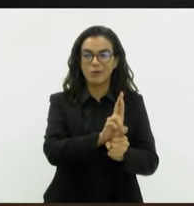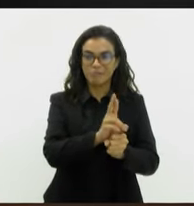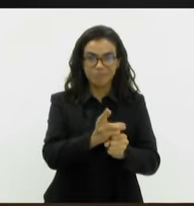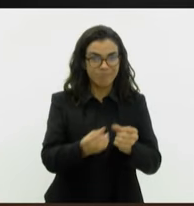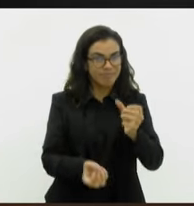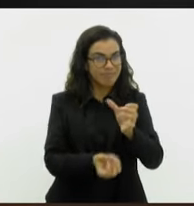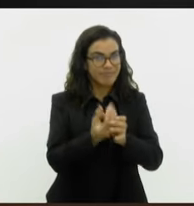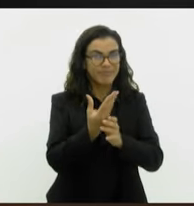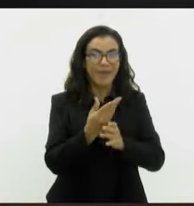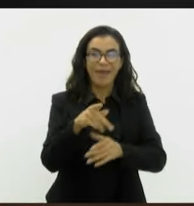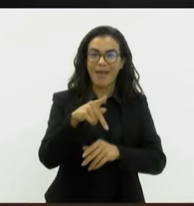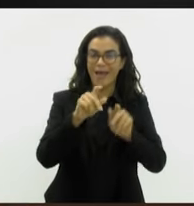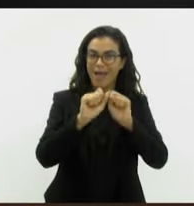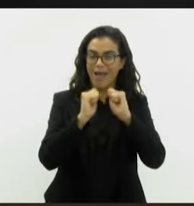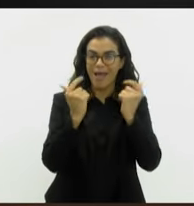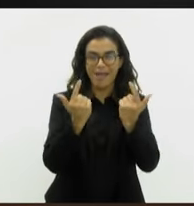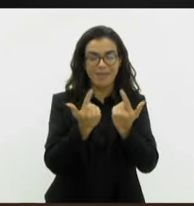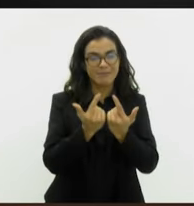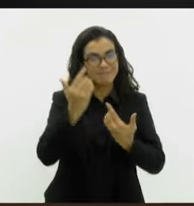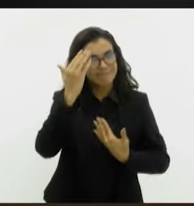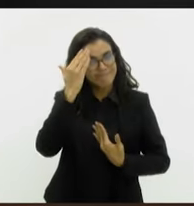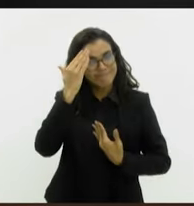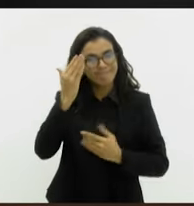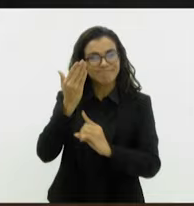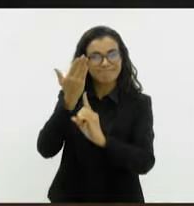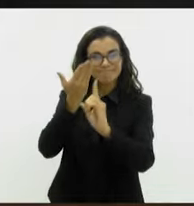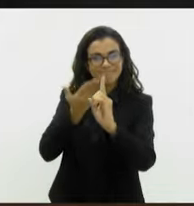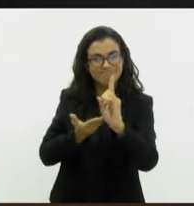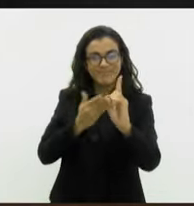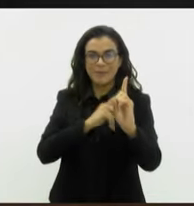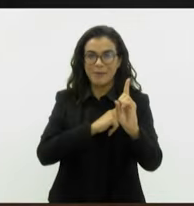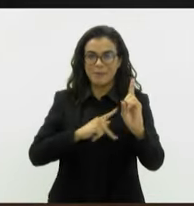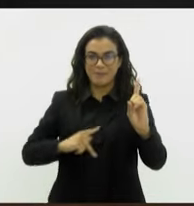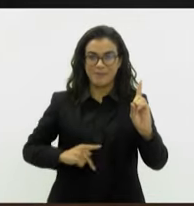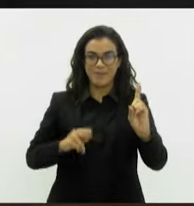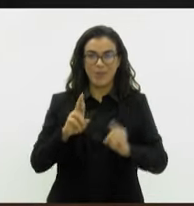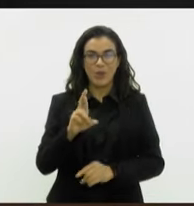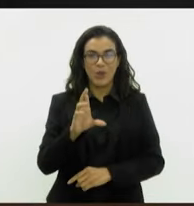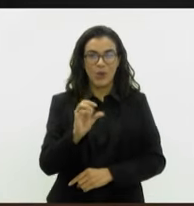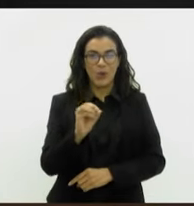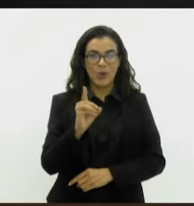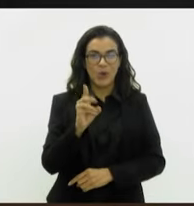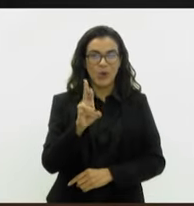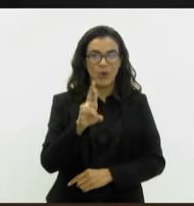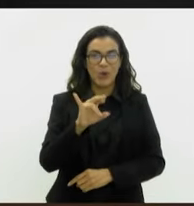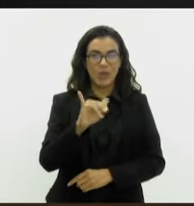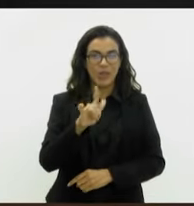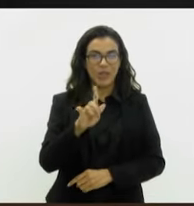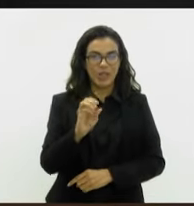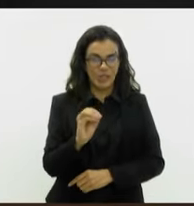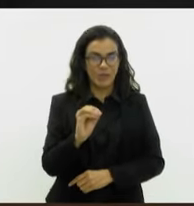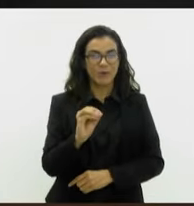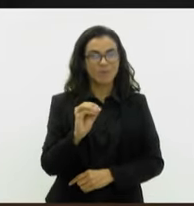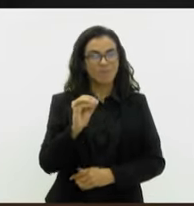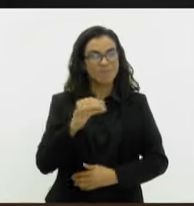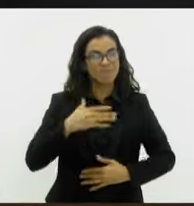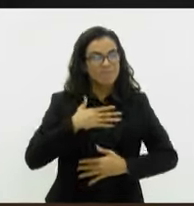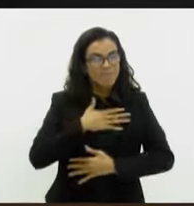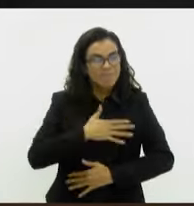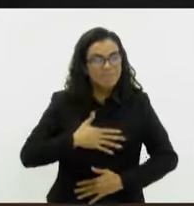agradece muito o empenho do nosso Presidente então saudar a ele Laura